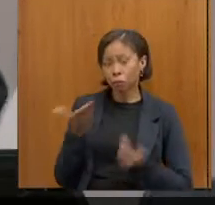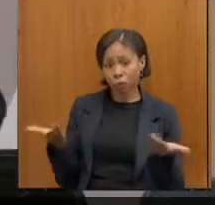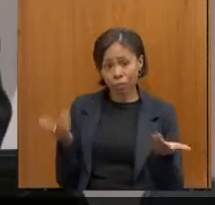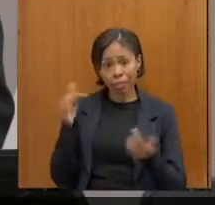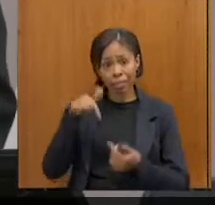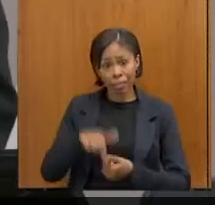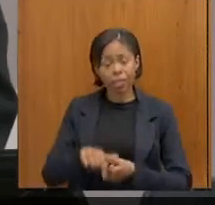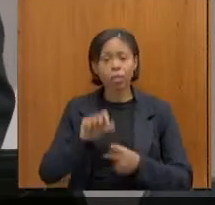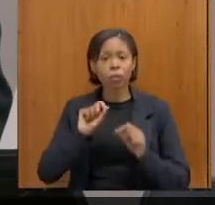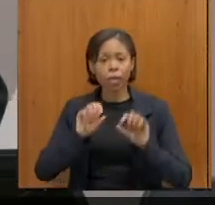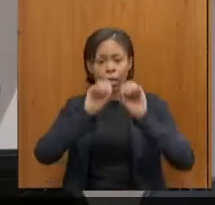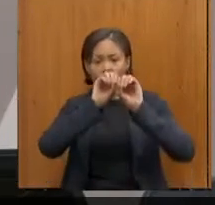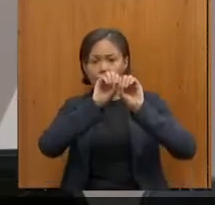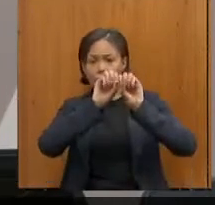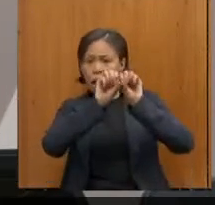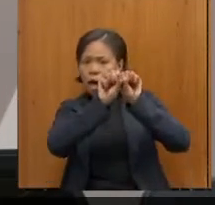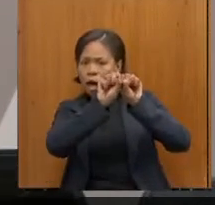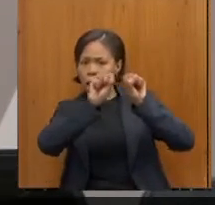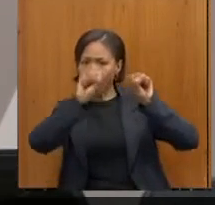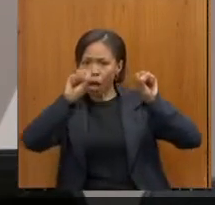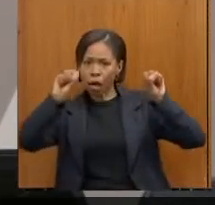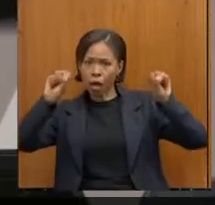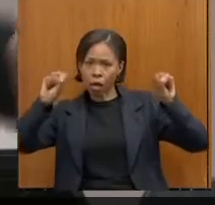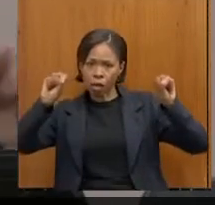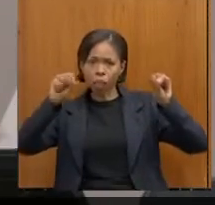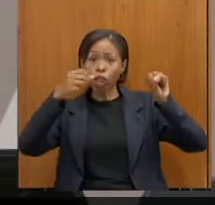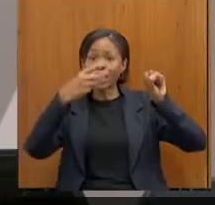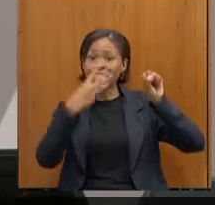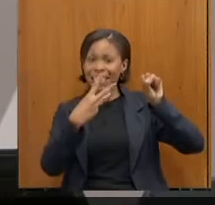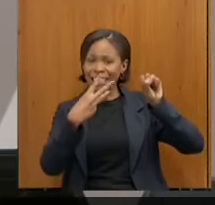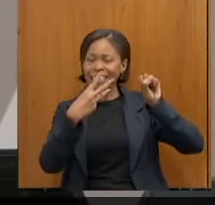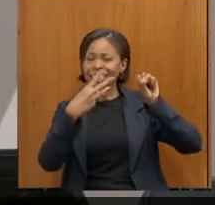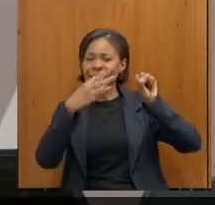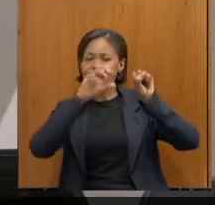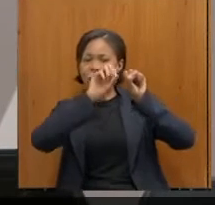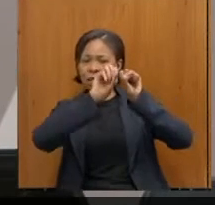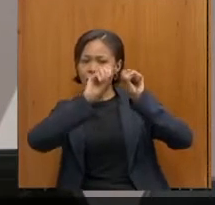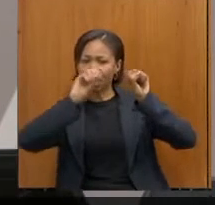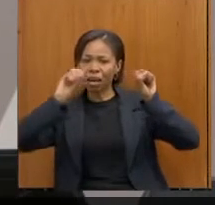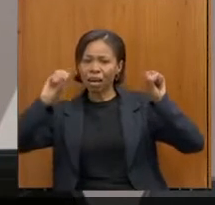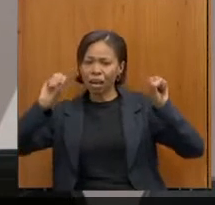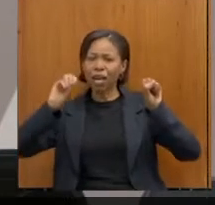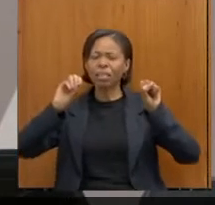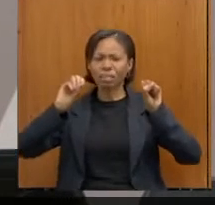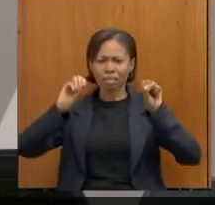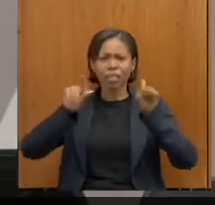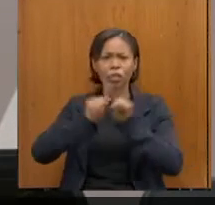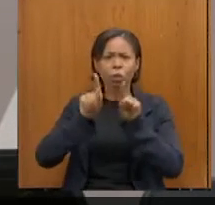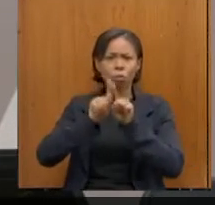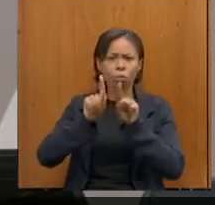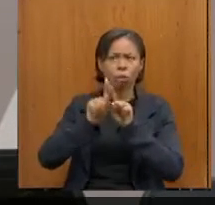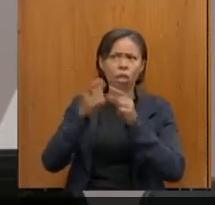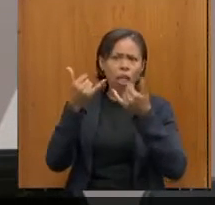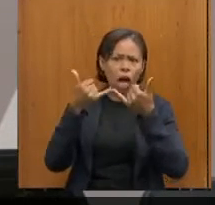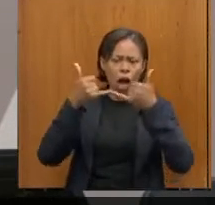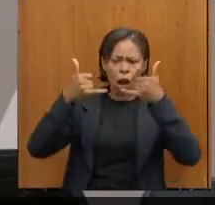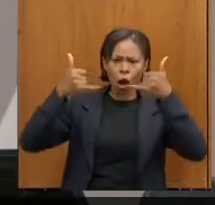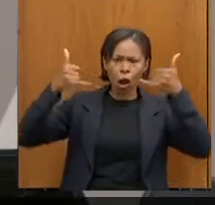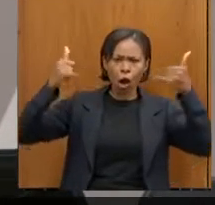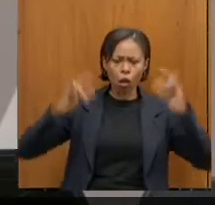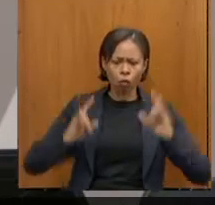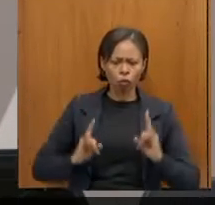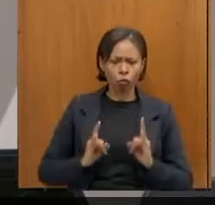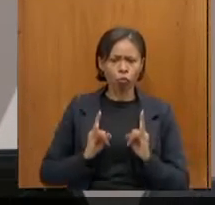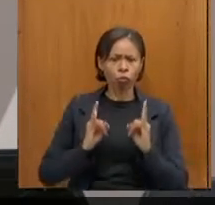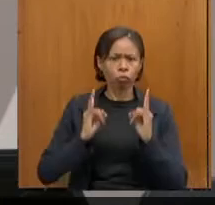rede trifásica com a expansão Inclusive das redes de transmissão de alta de alta